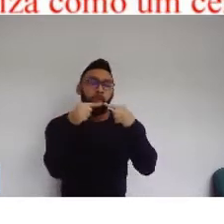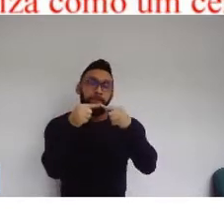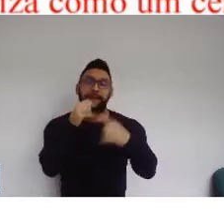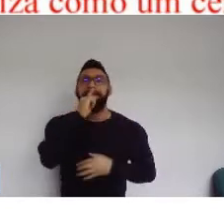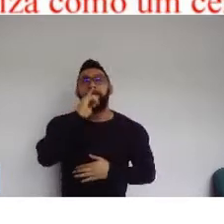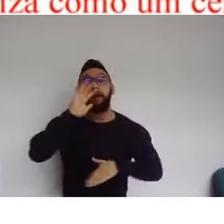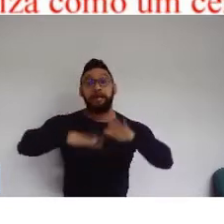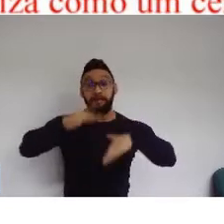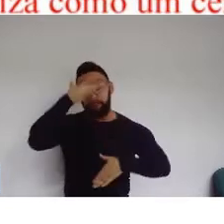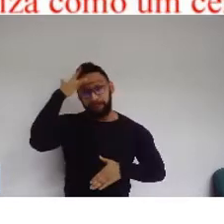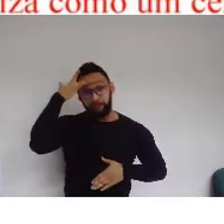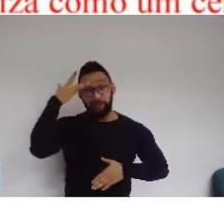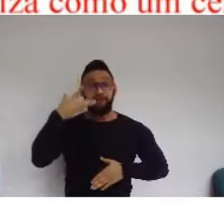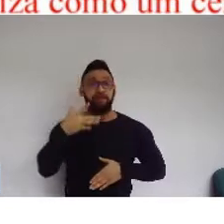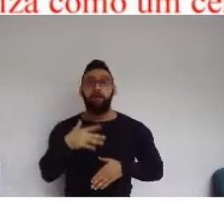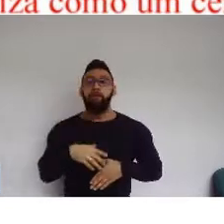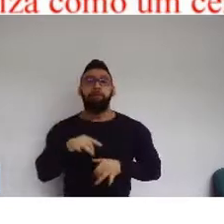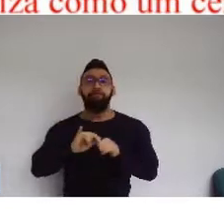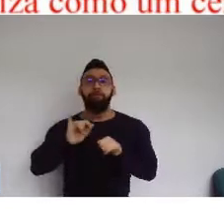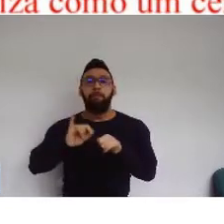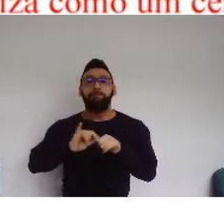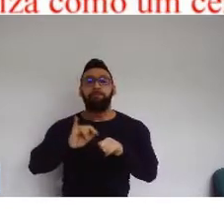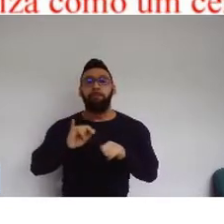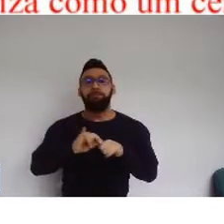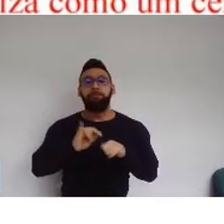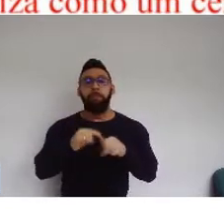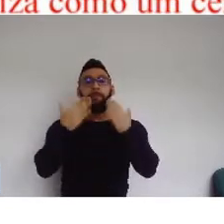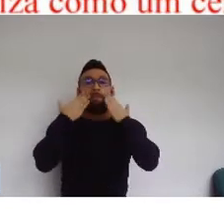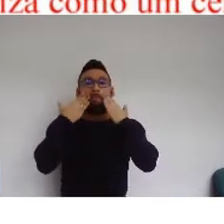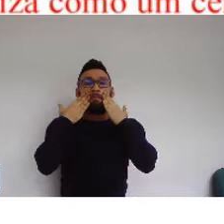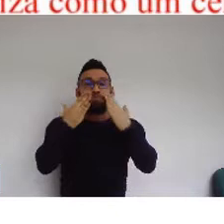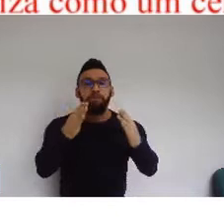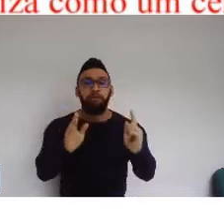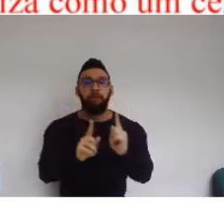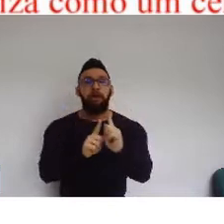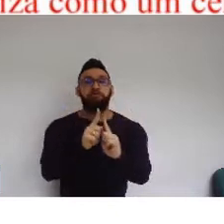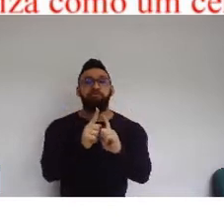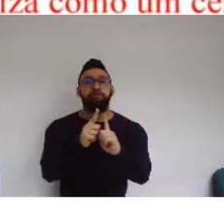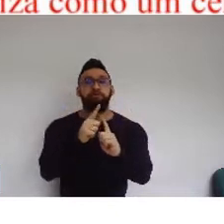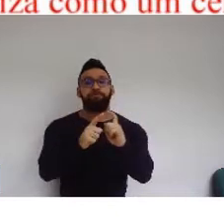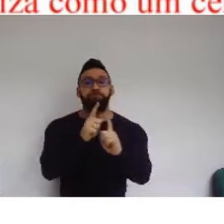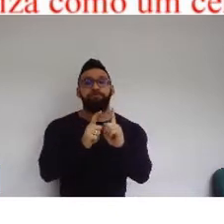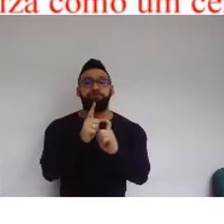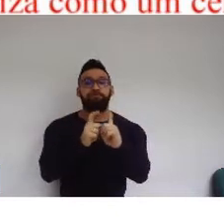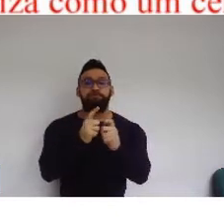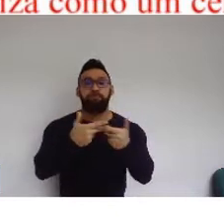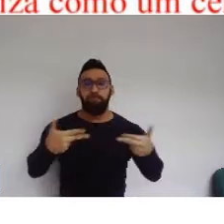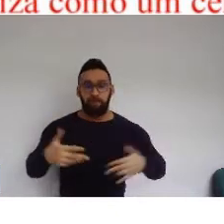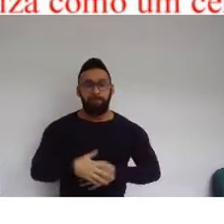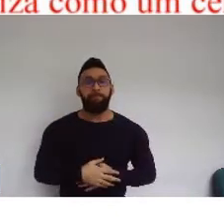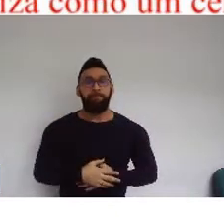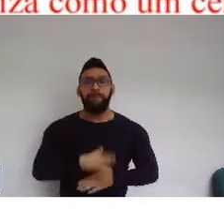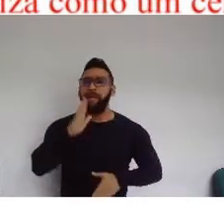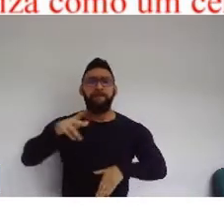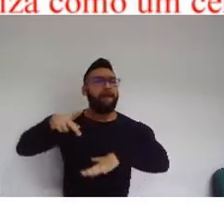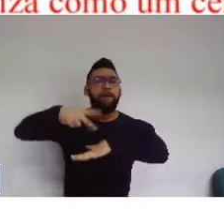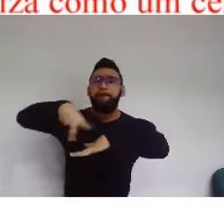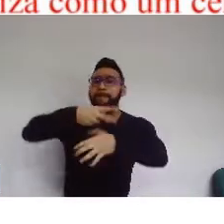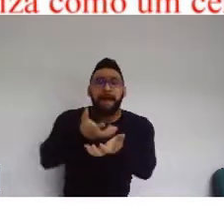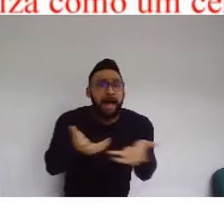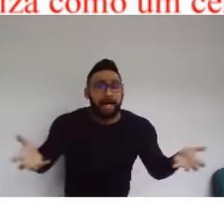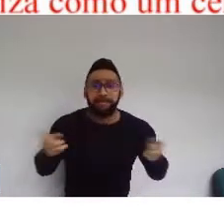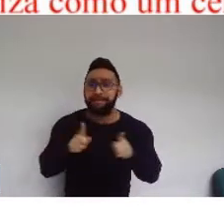público, de 98. Parques, praças, reservas naturais, terrenos baldios,